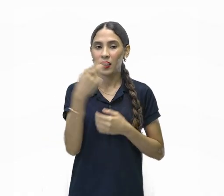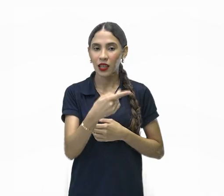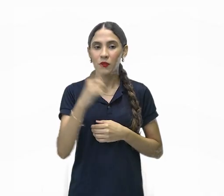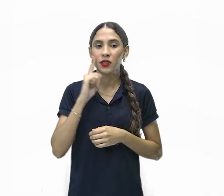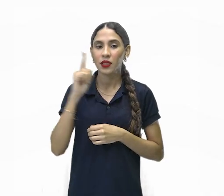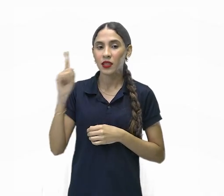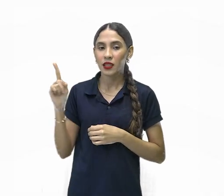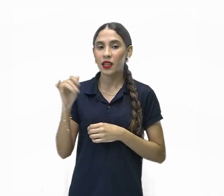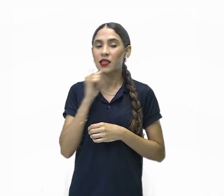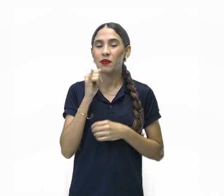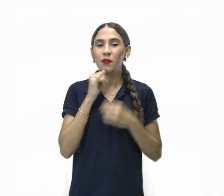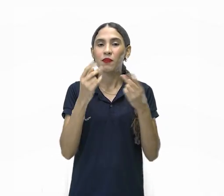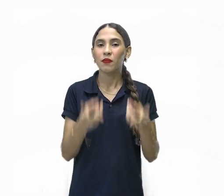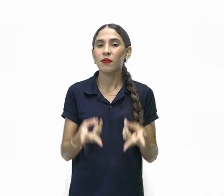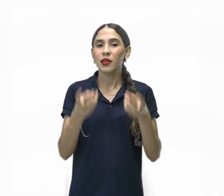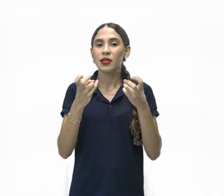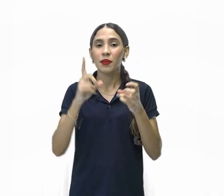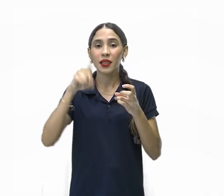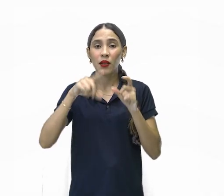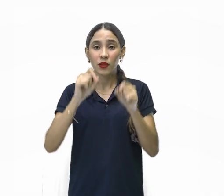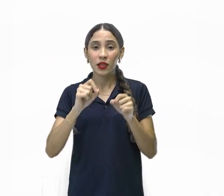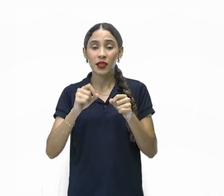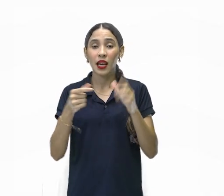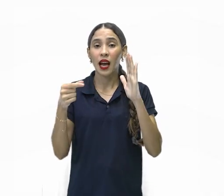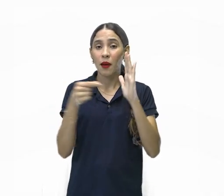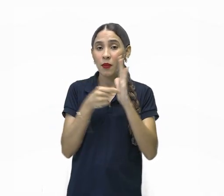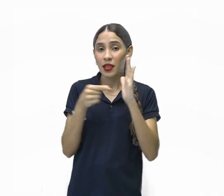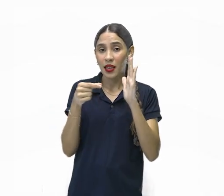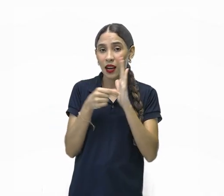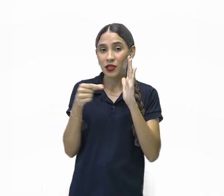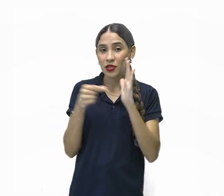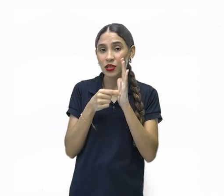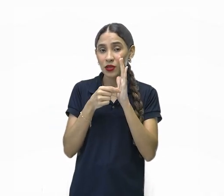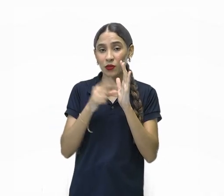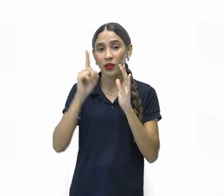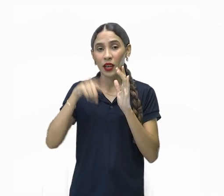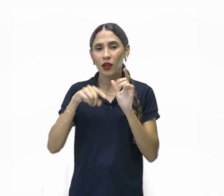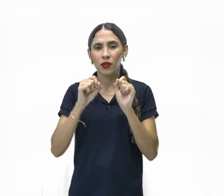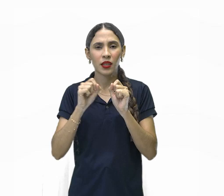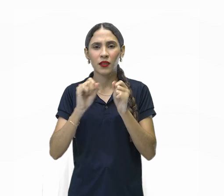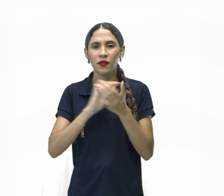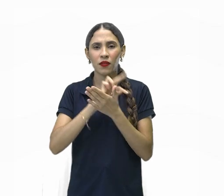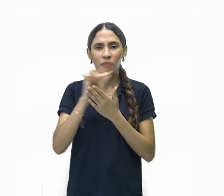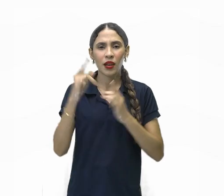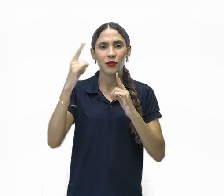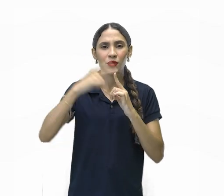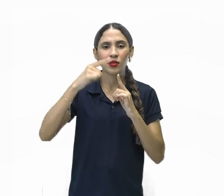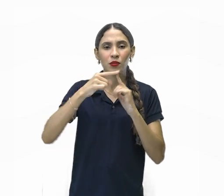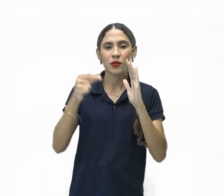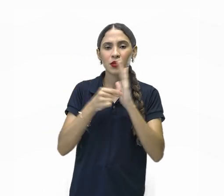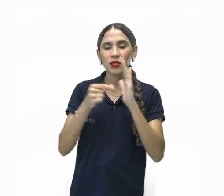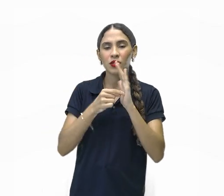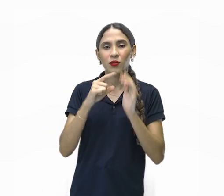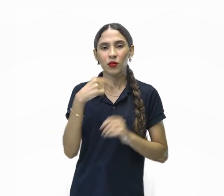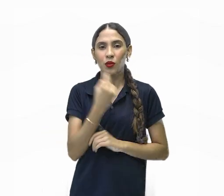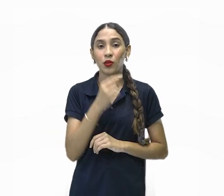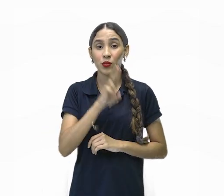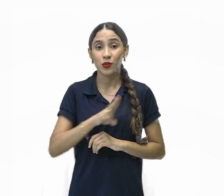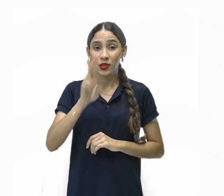falamos disso, vamos perceber que são os aplicativos, softwares, programas que usamos